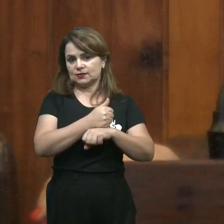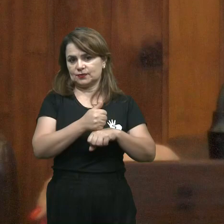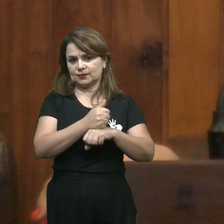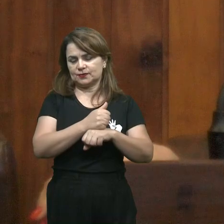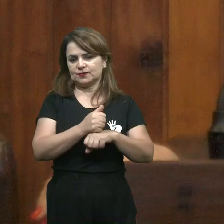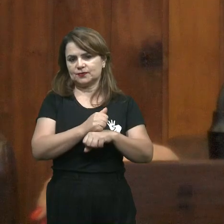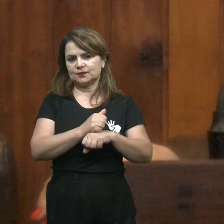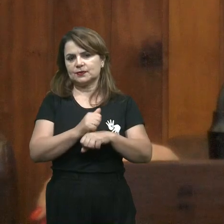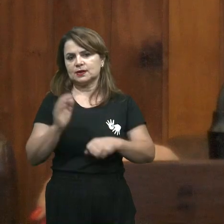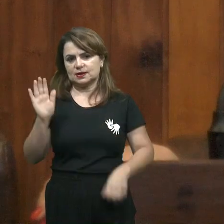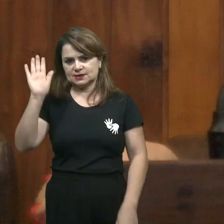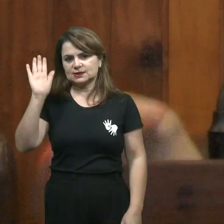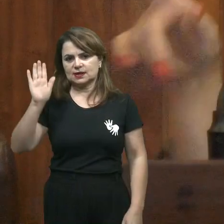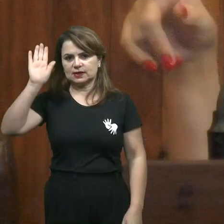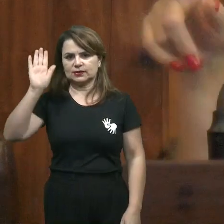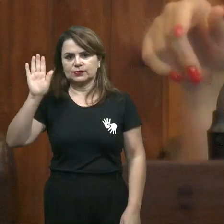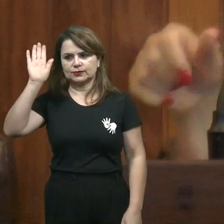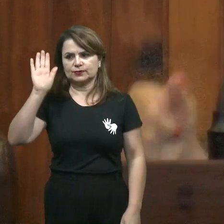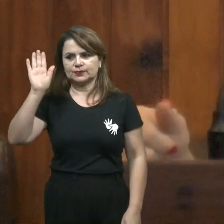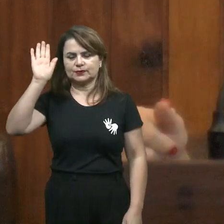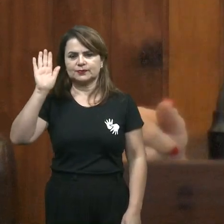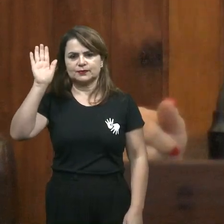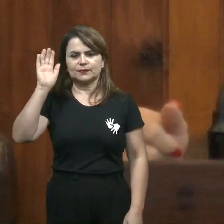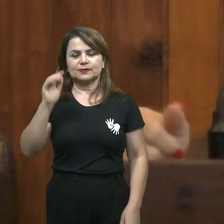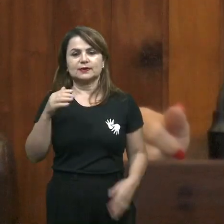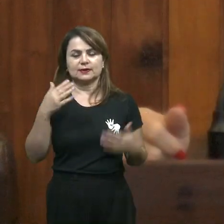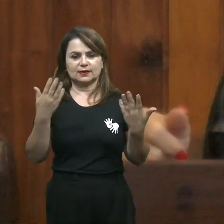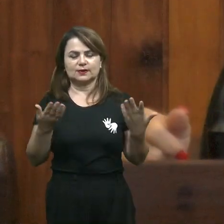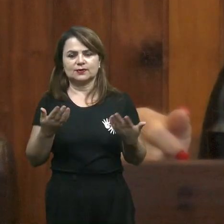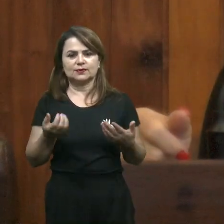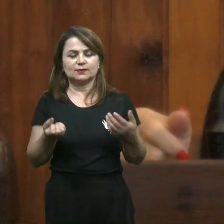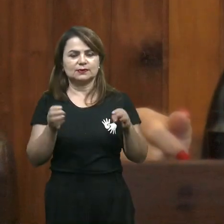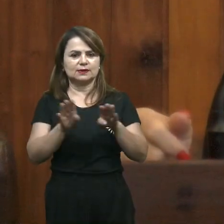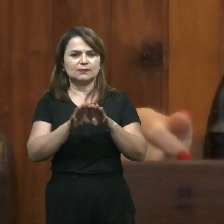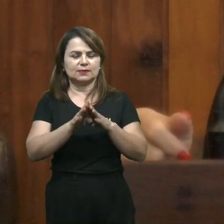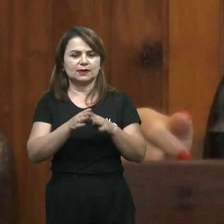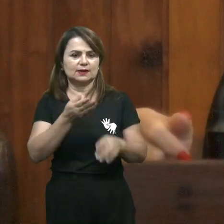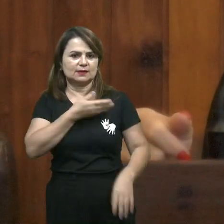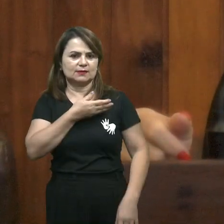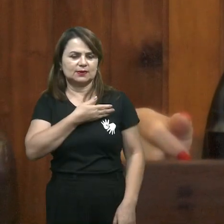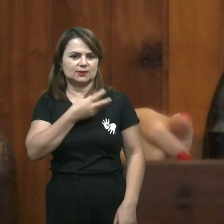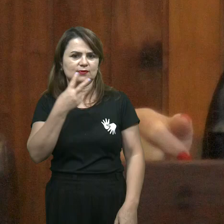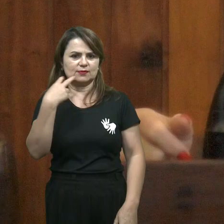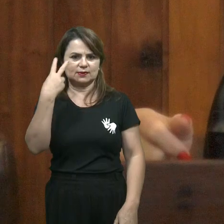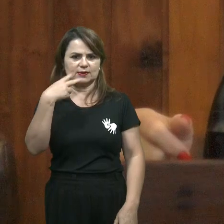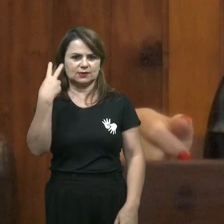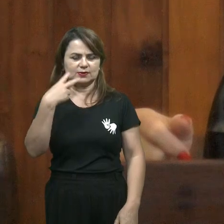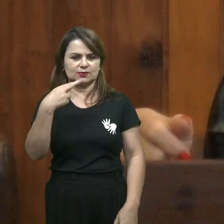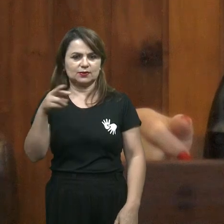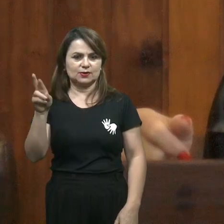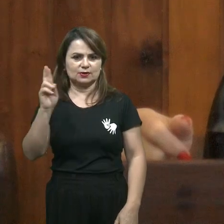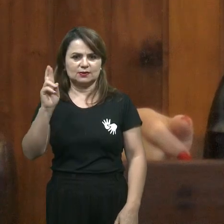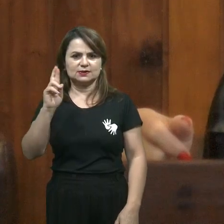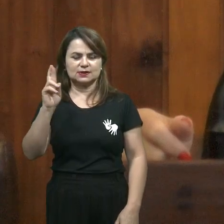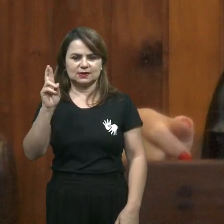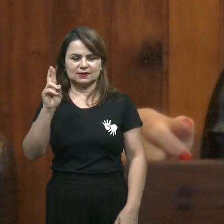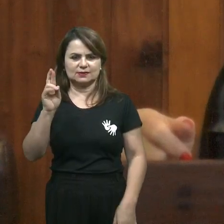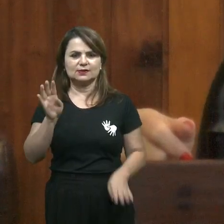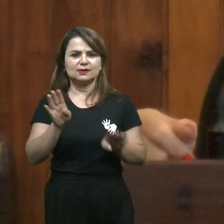uma chapa no Executivo, quero chamar a atenção, e o nosso colega, vereador Rogerinho também,